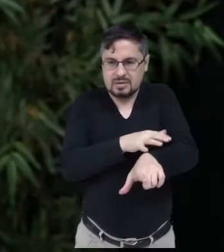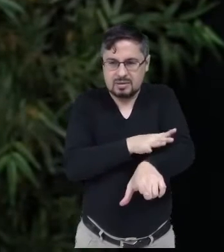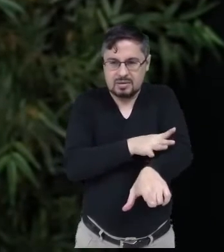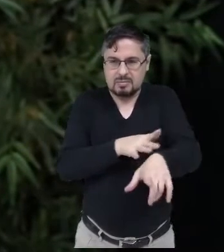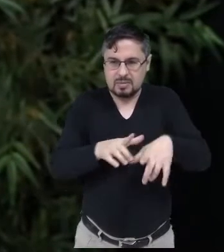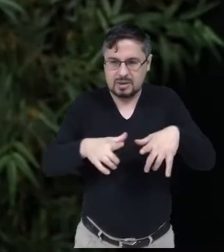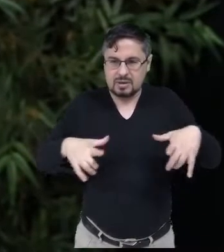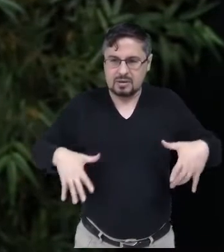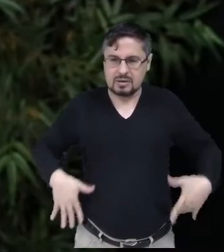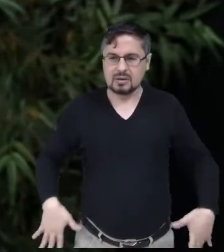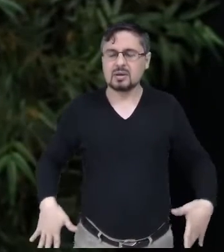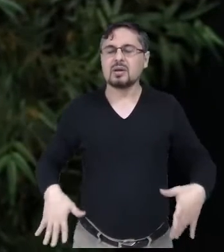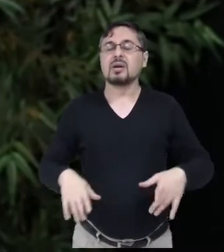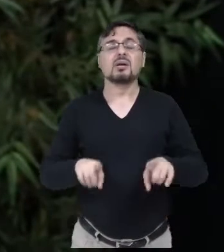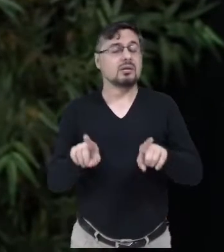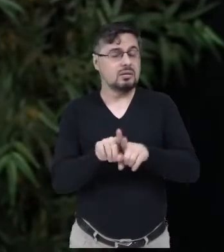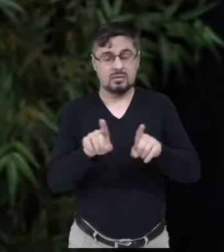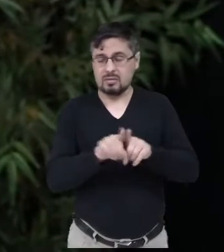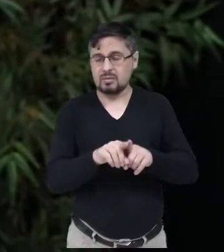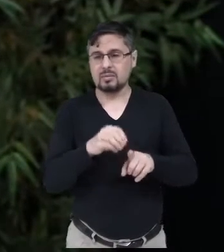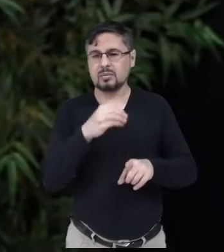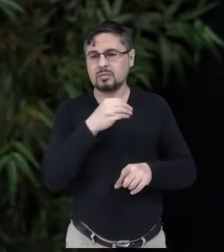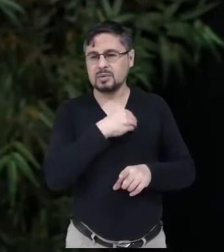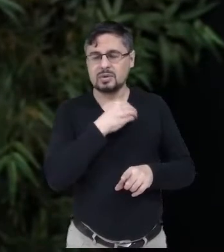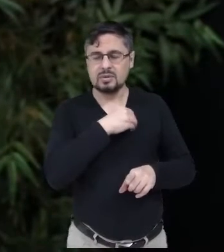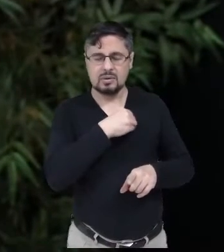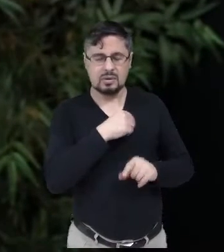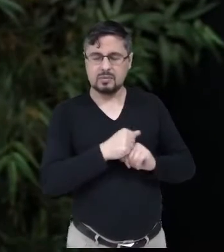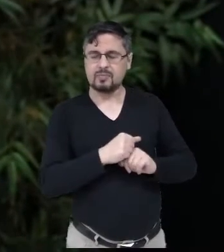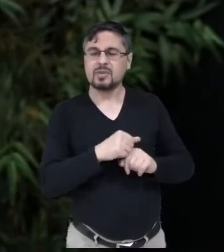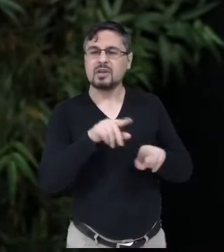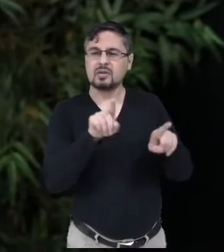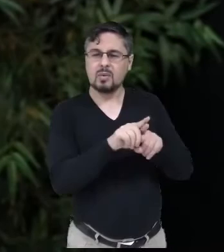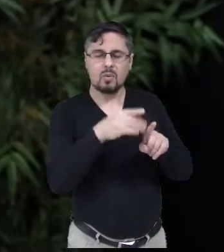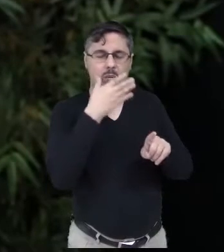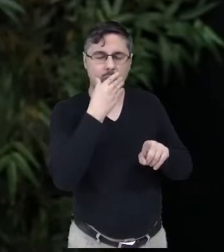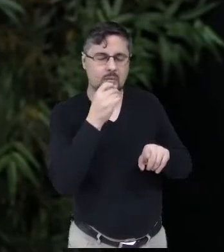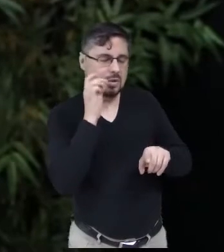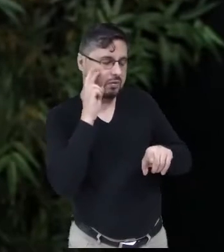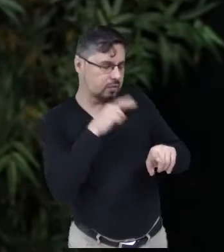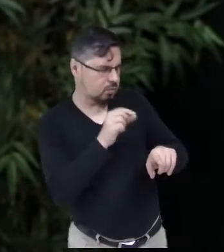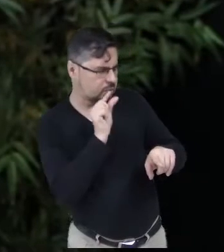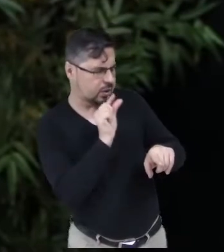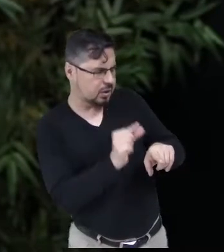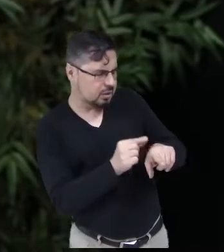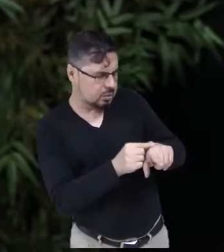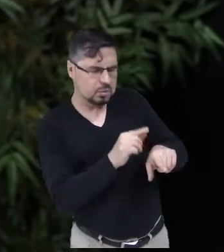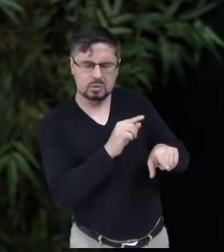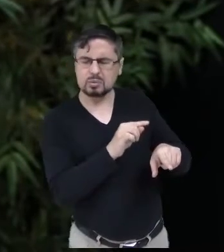7. Assim como aquele leproso pode ter visto um pequeno ponto branco em sua pele um